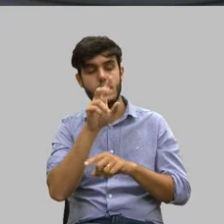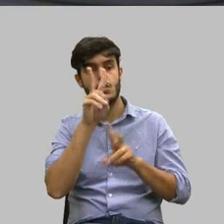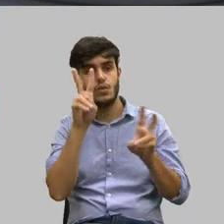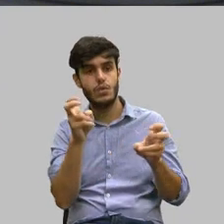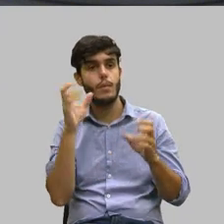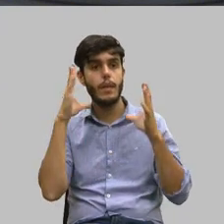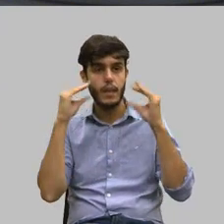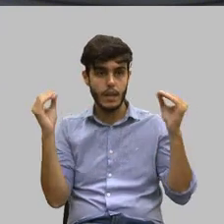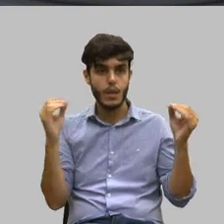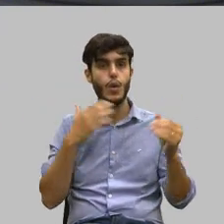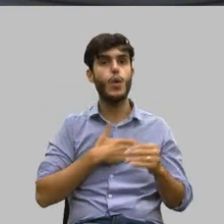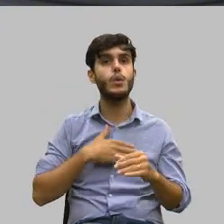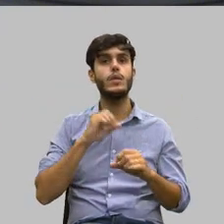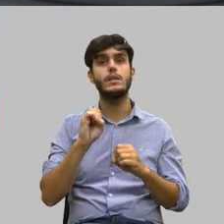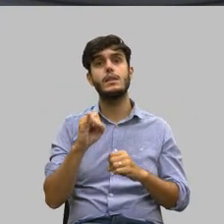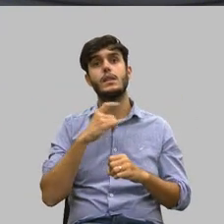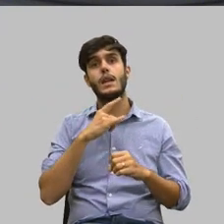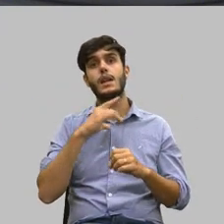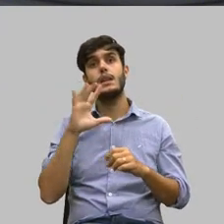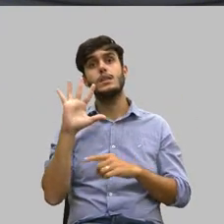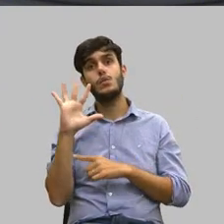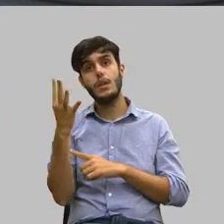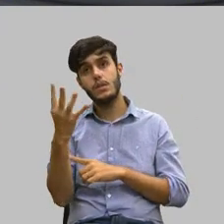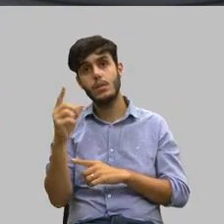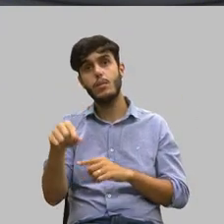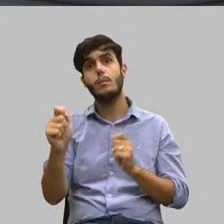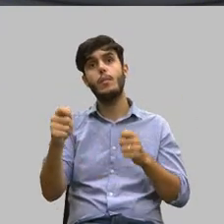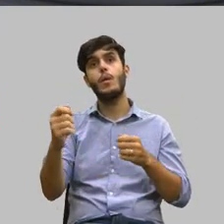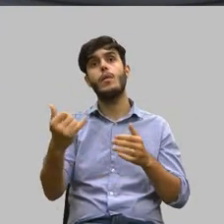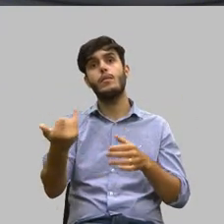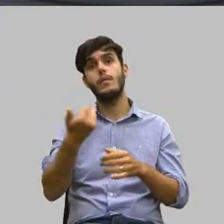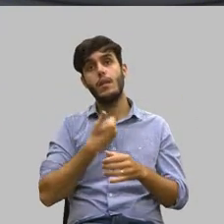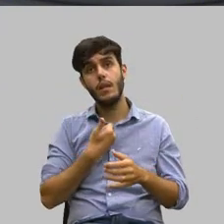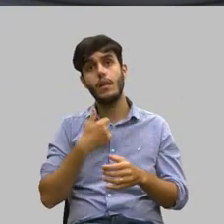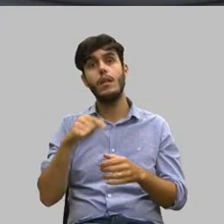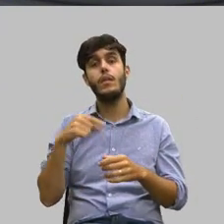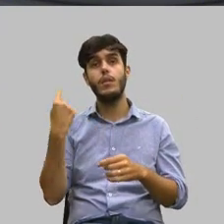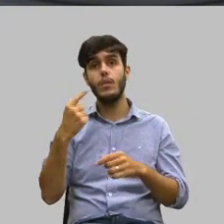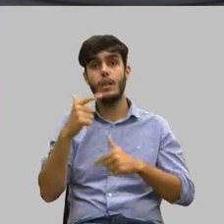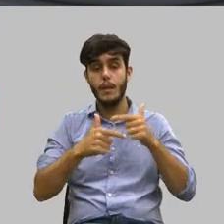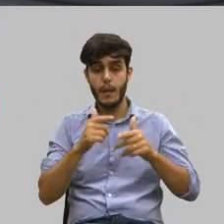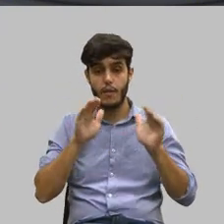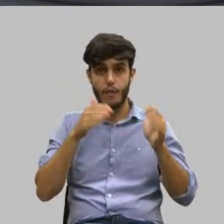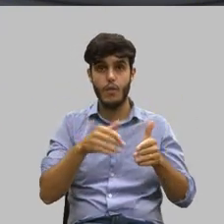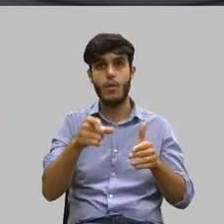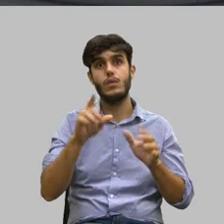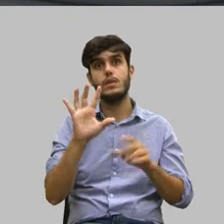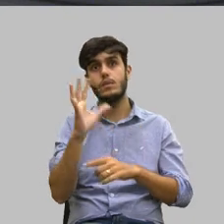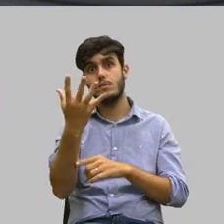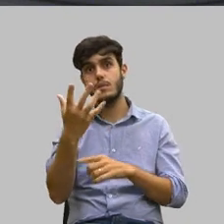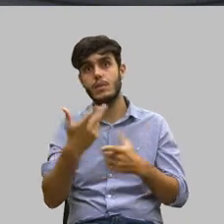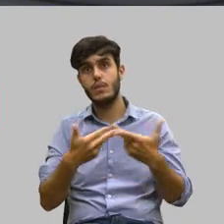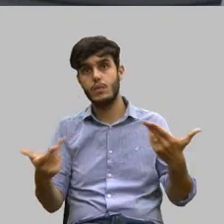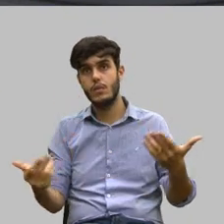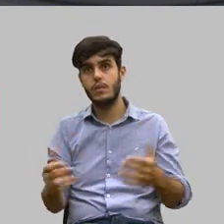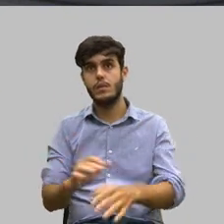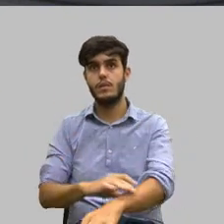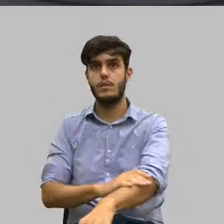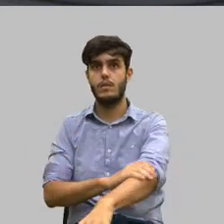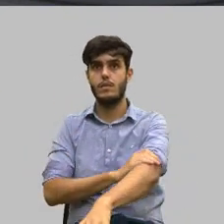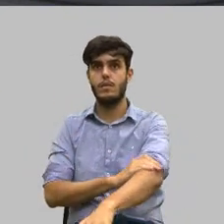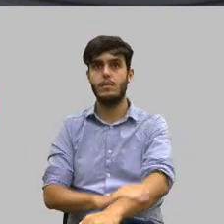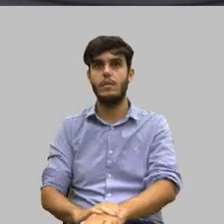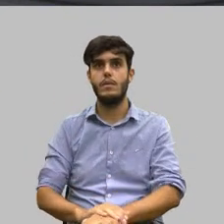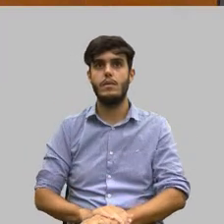tenha alg alguma situação específica que possa nos trazer para que a gente possa trabalhar isso de forma conjunta Ok